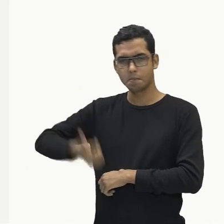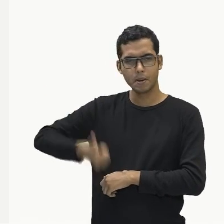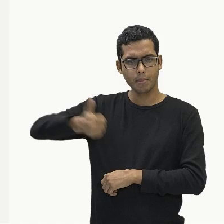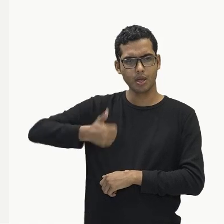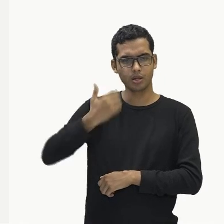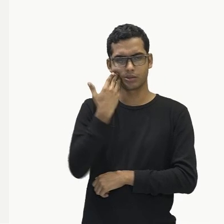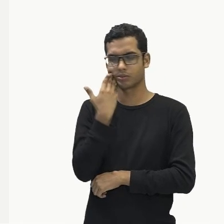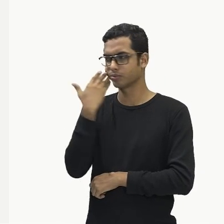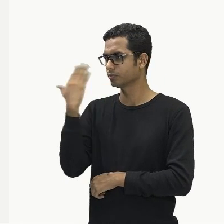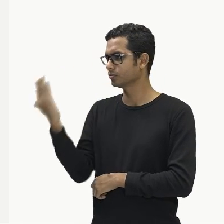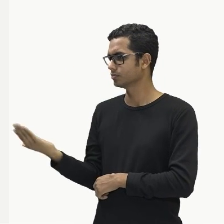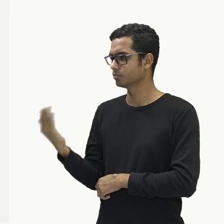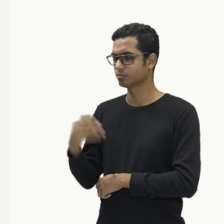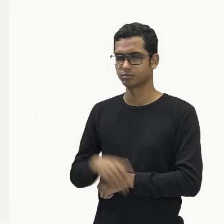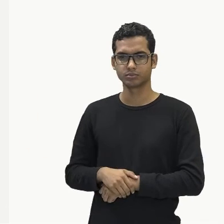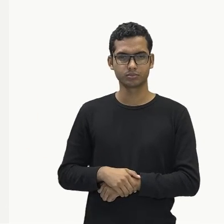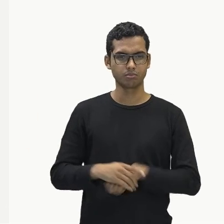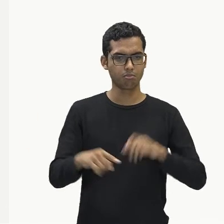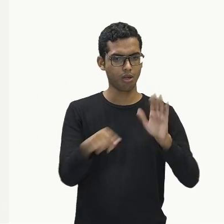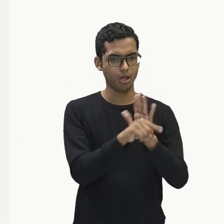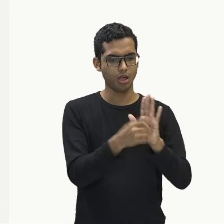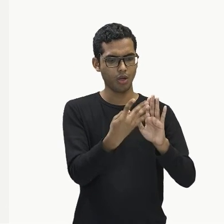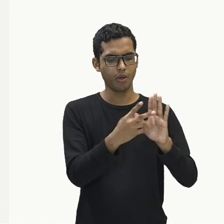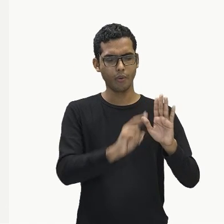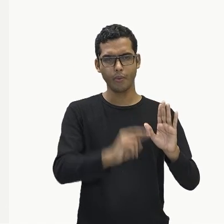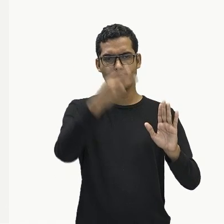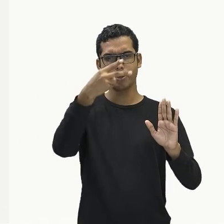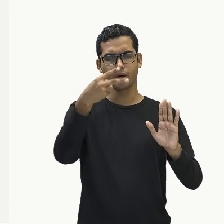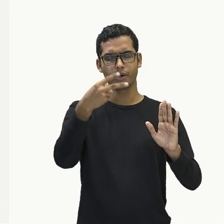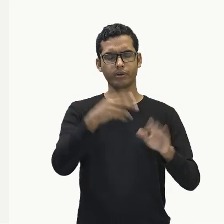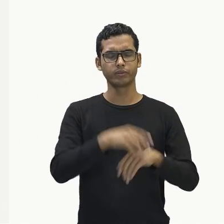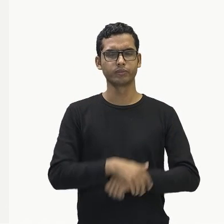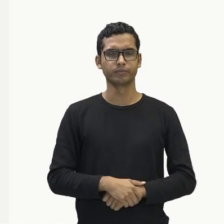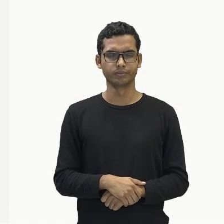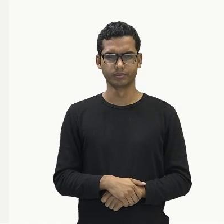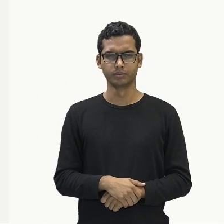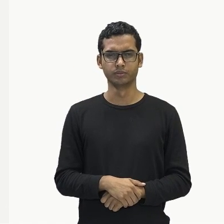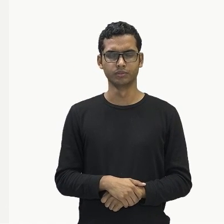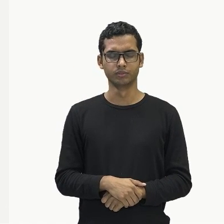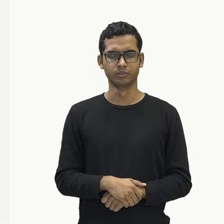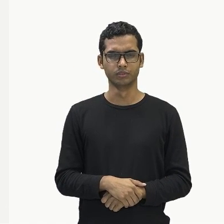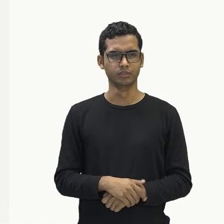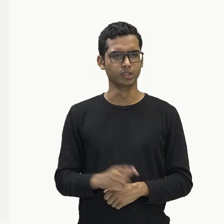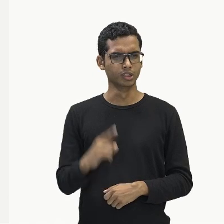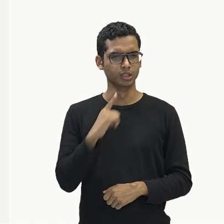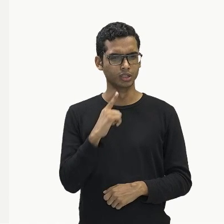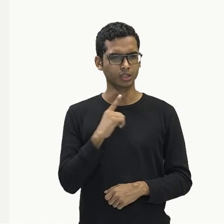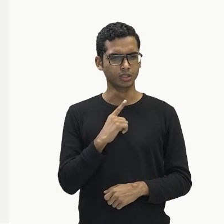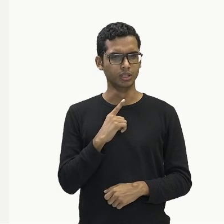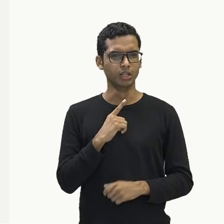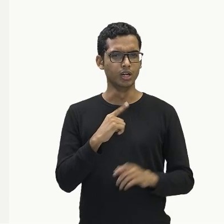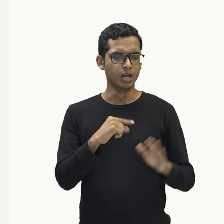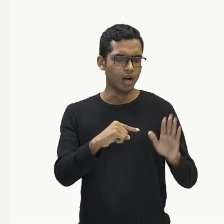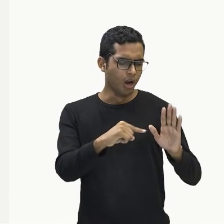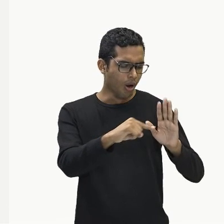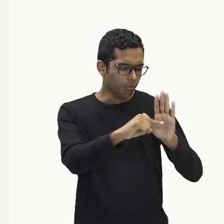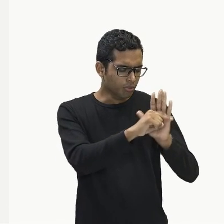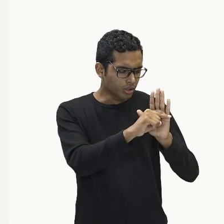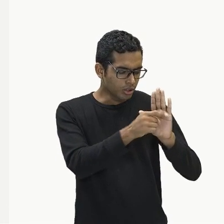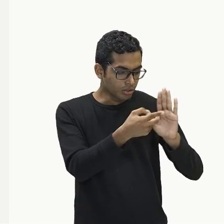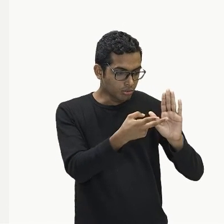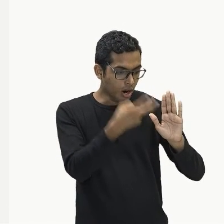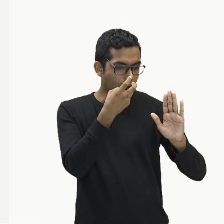aqui no menos 4 ao quadrado, eu percebo que há o sinal de menos